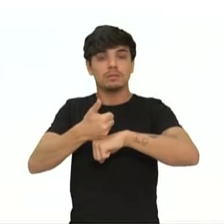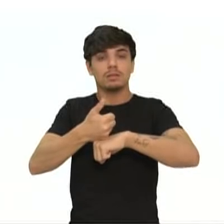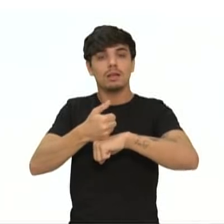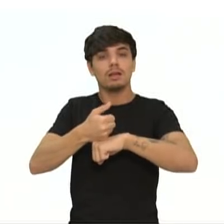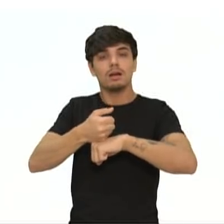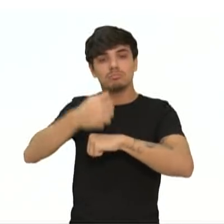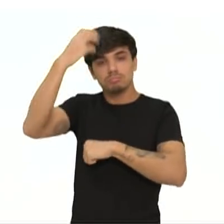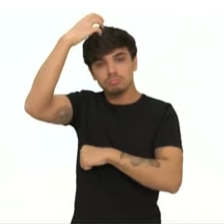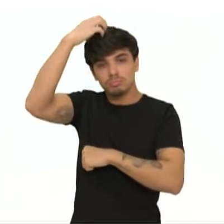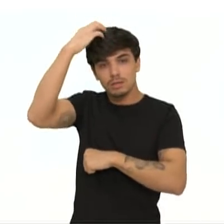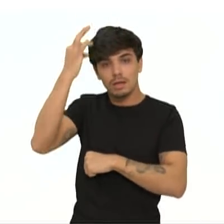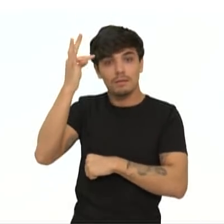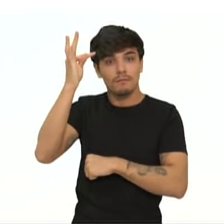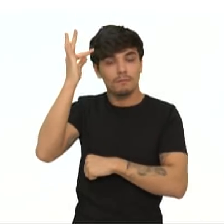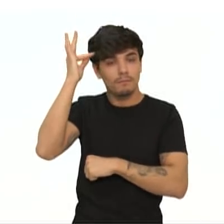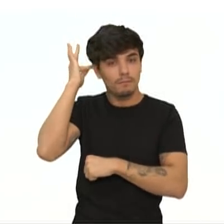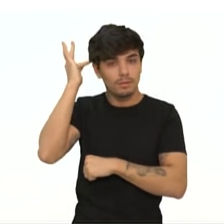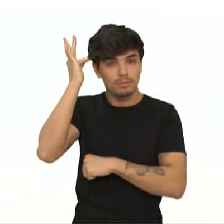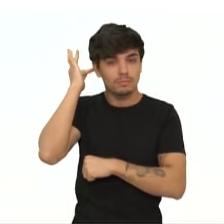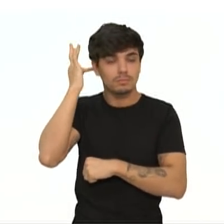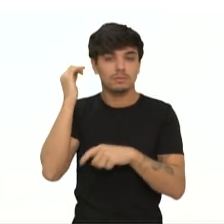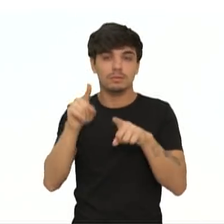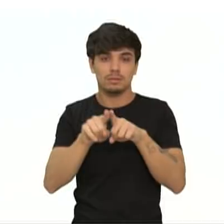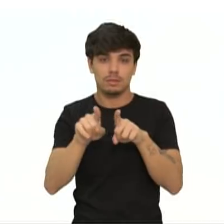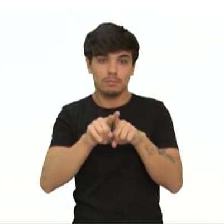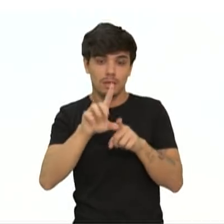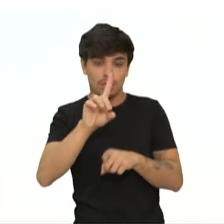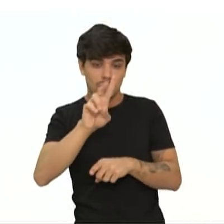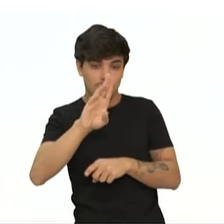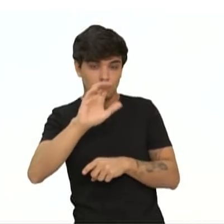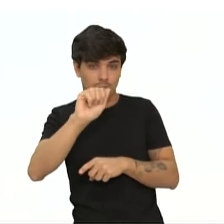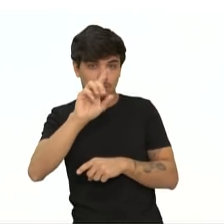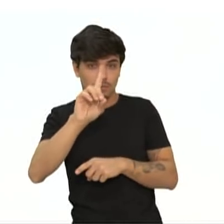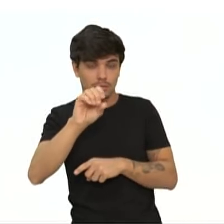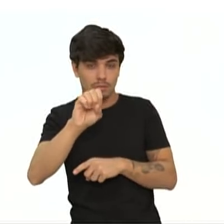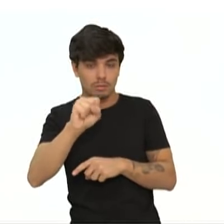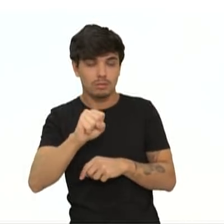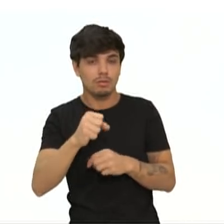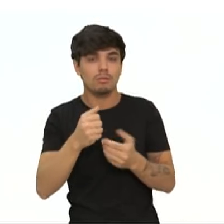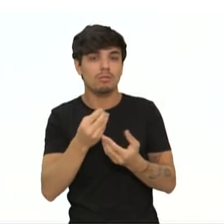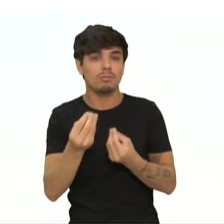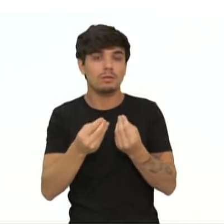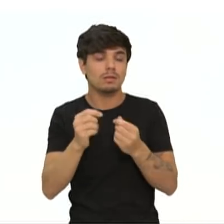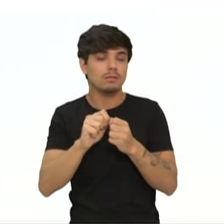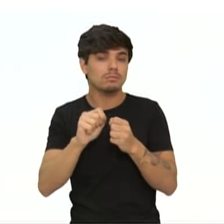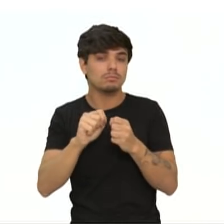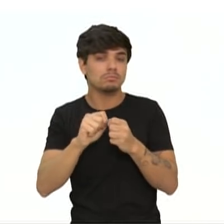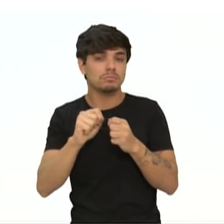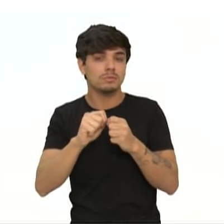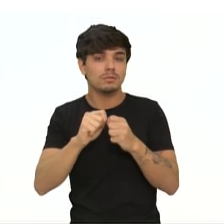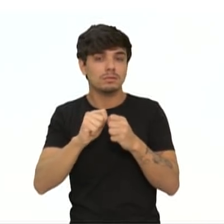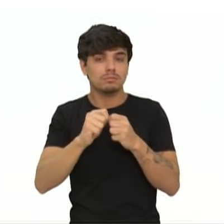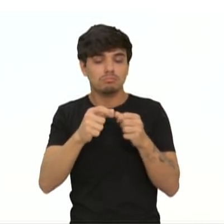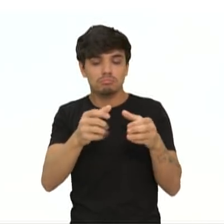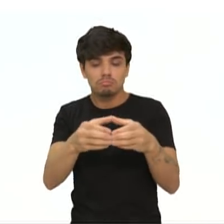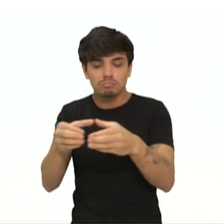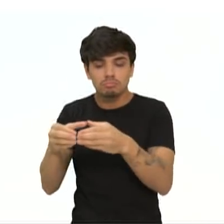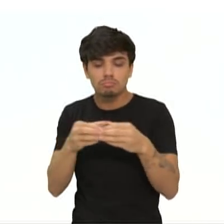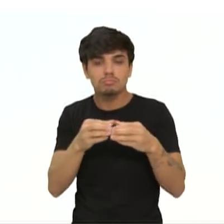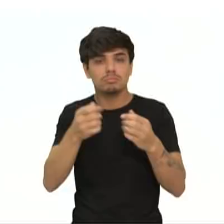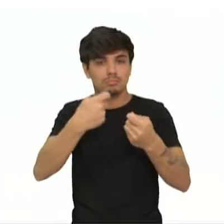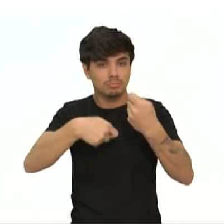feudos, condados e ducados passaram a compor unidades administrativas e políticas